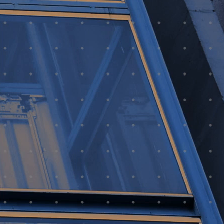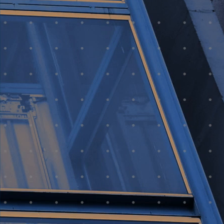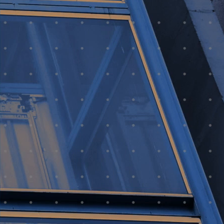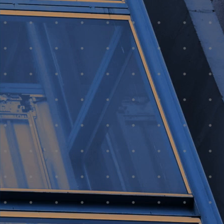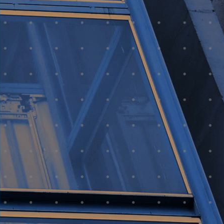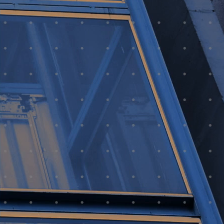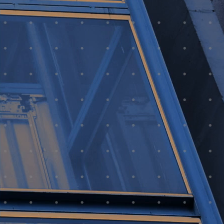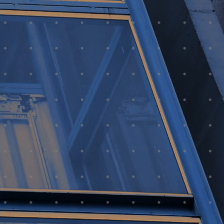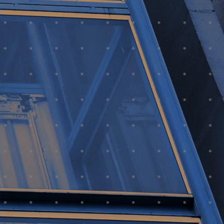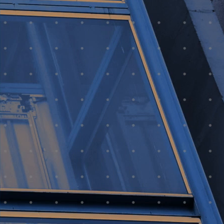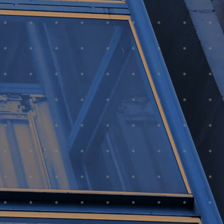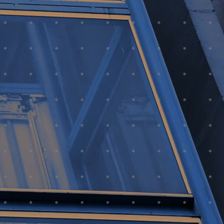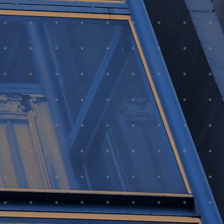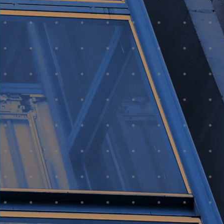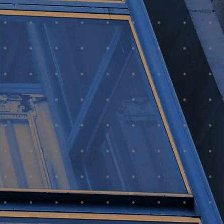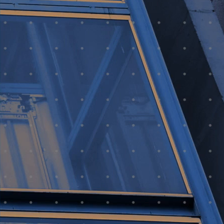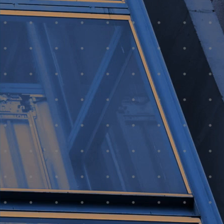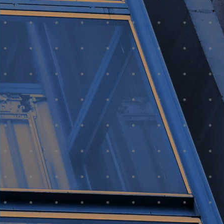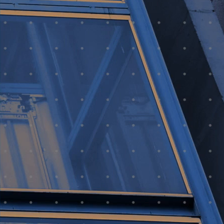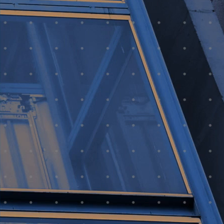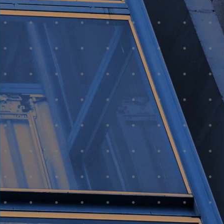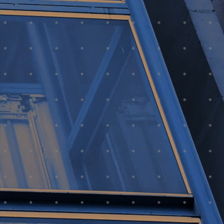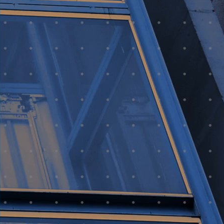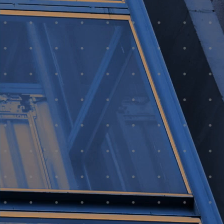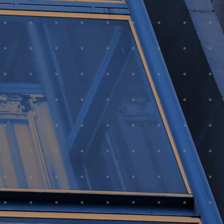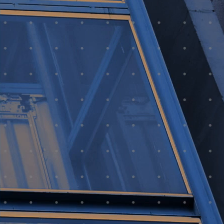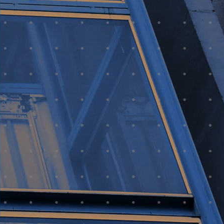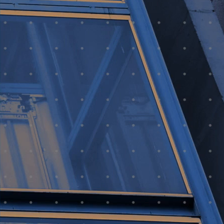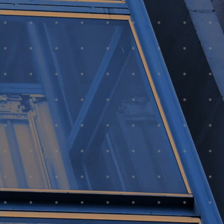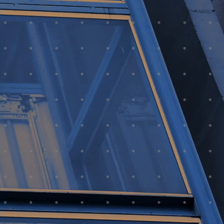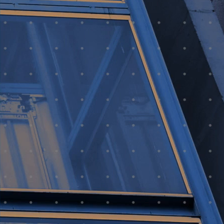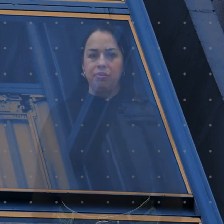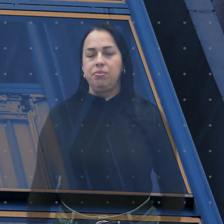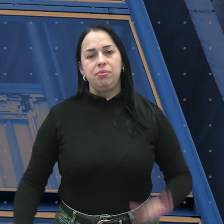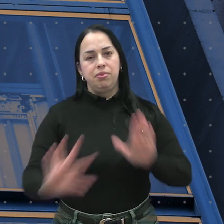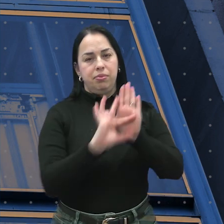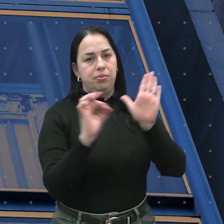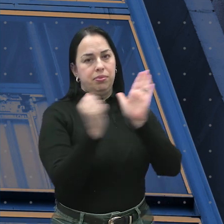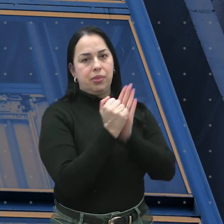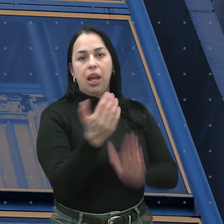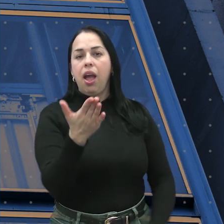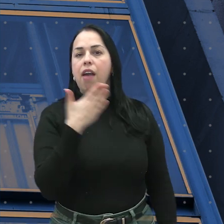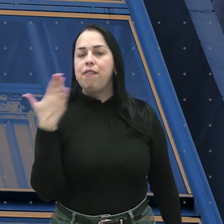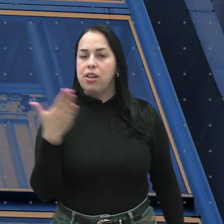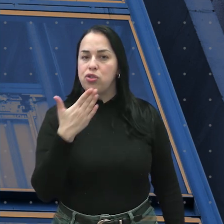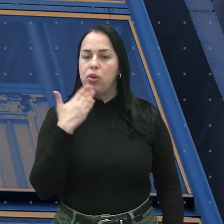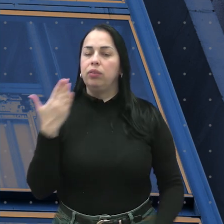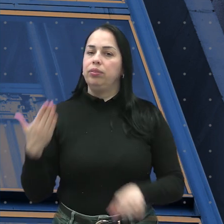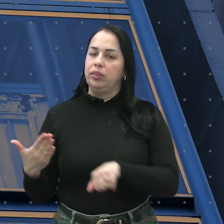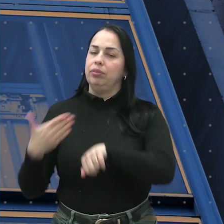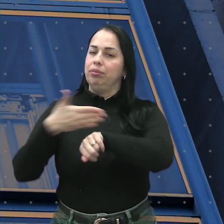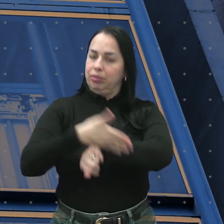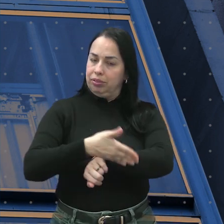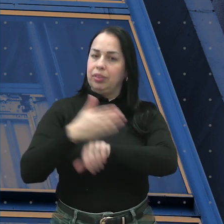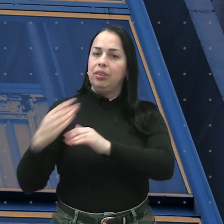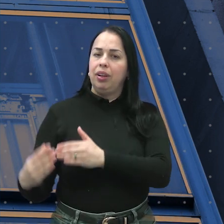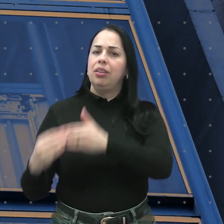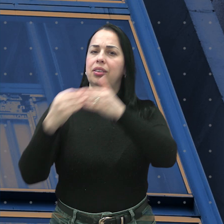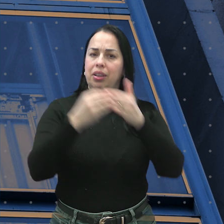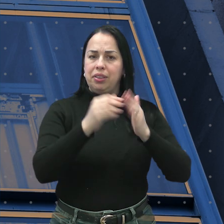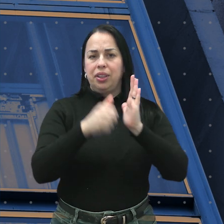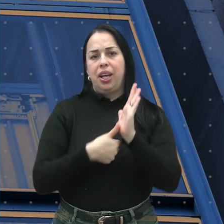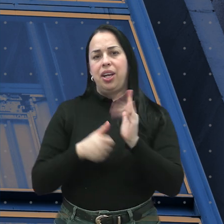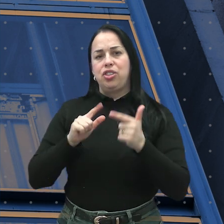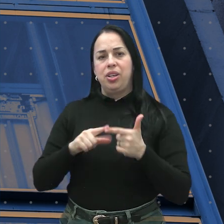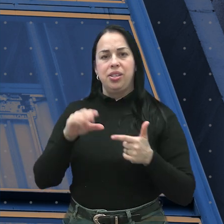com deficiência no cargo de operador de teleatendimento ativo. Para se candidatar é fácil, é só comparecer